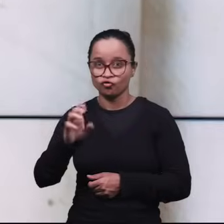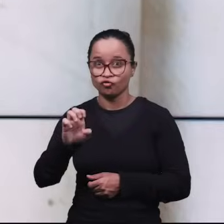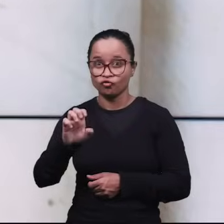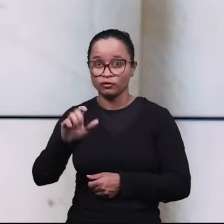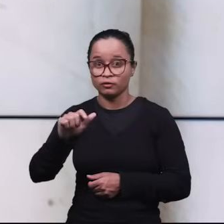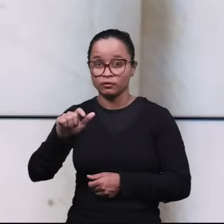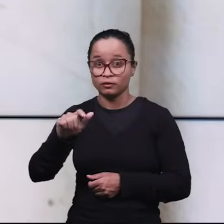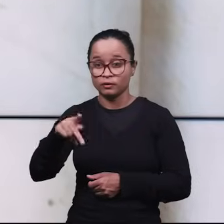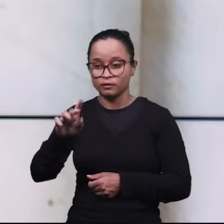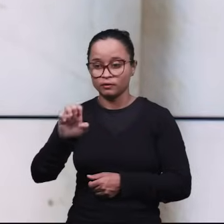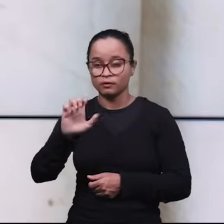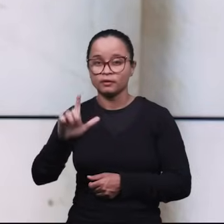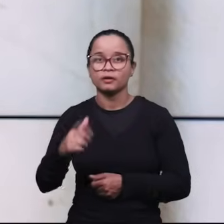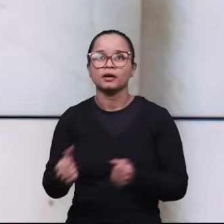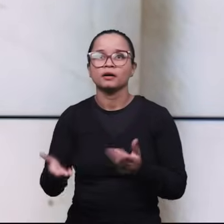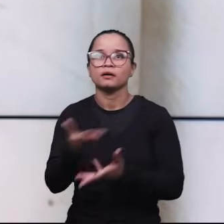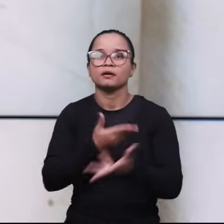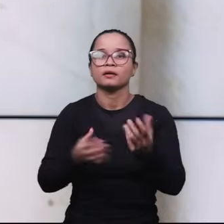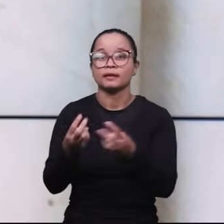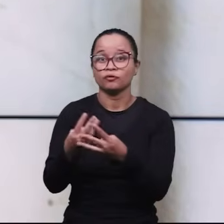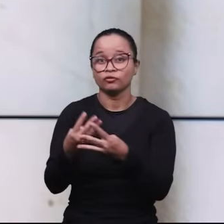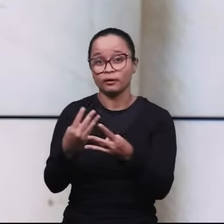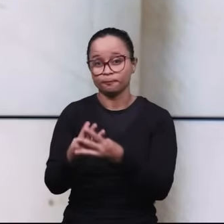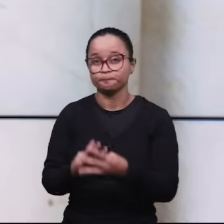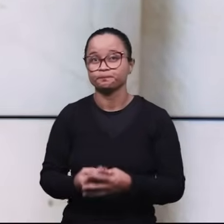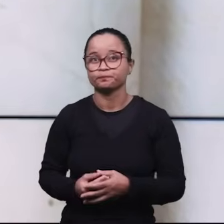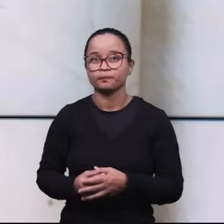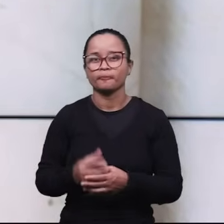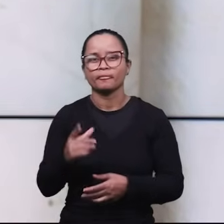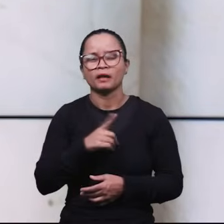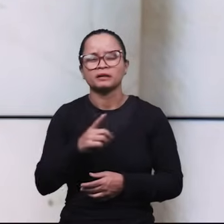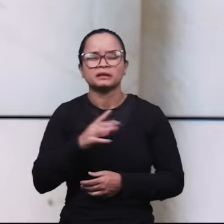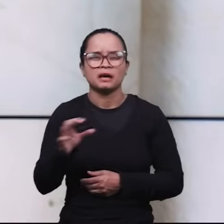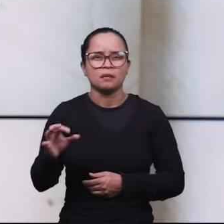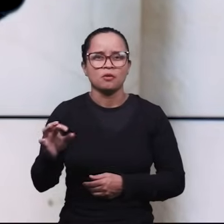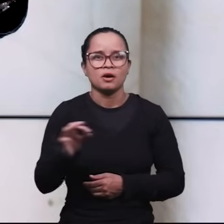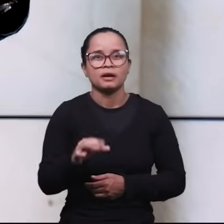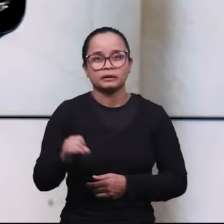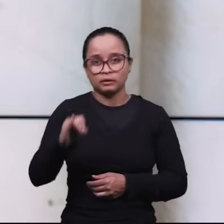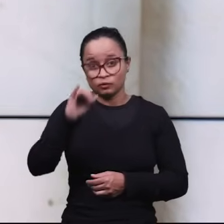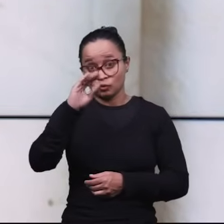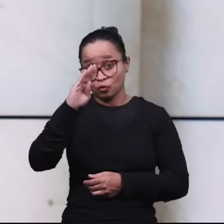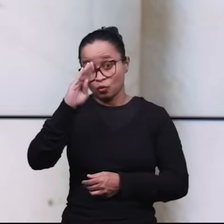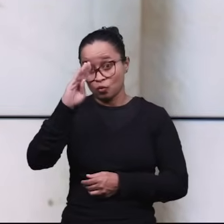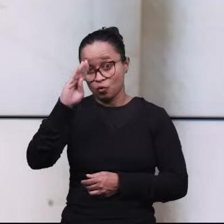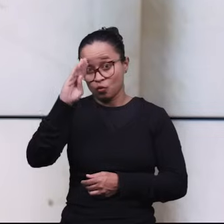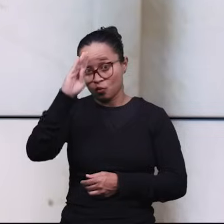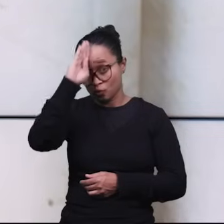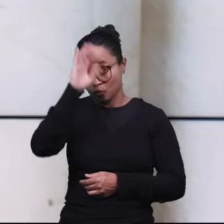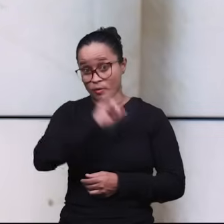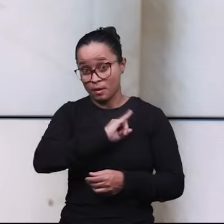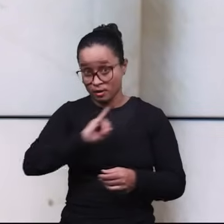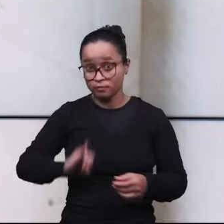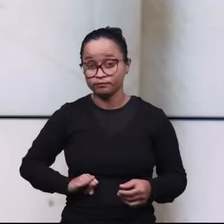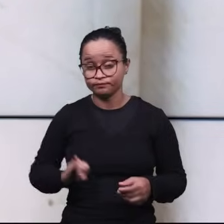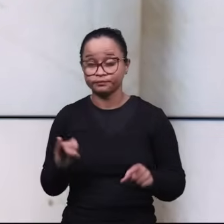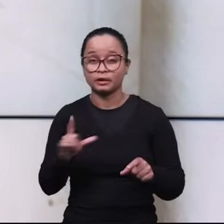moeda que circulava na Judéia. Tinha as moedas do Império Romano, tinha as